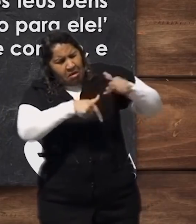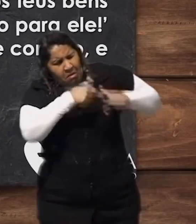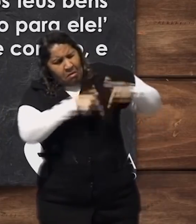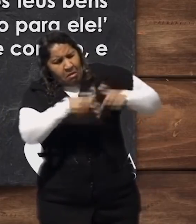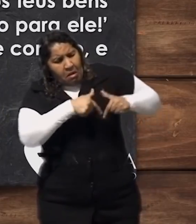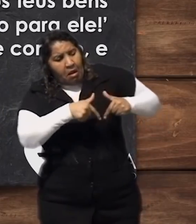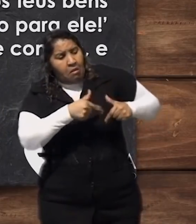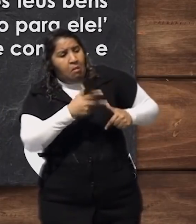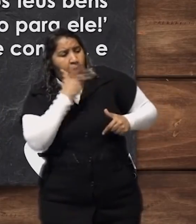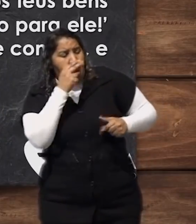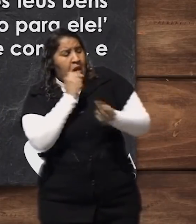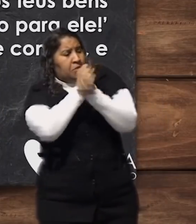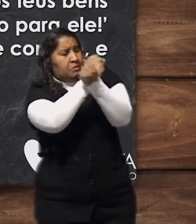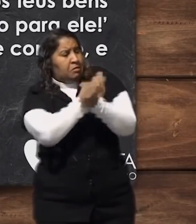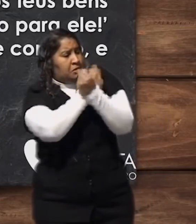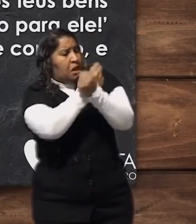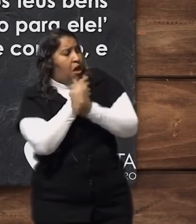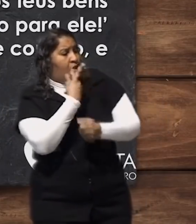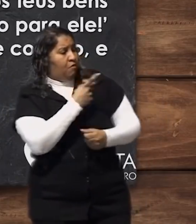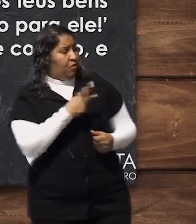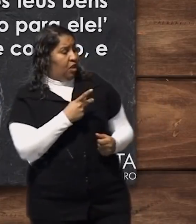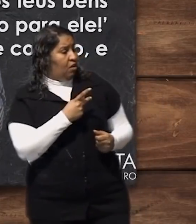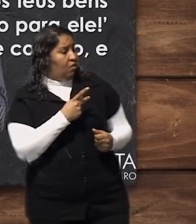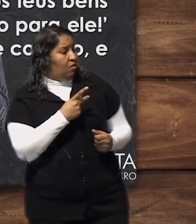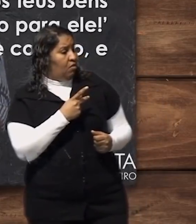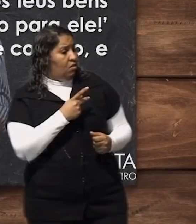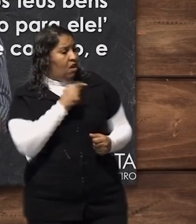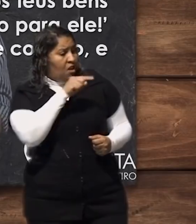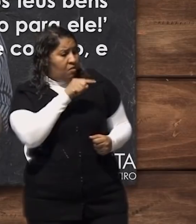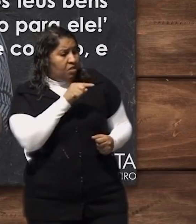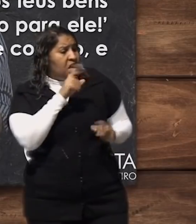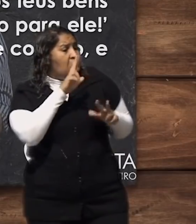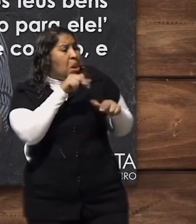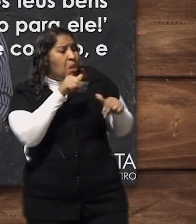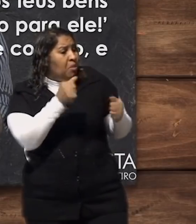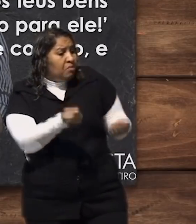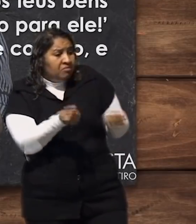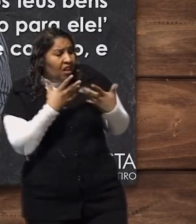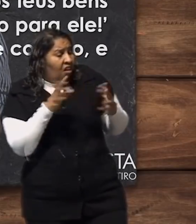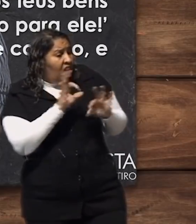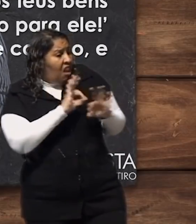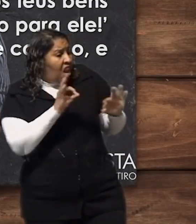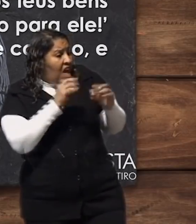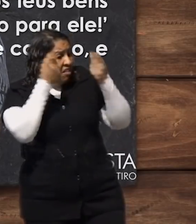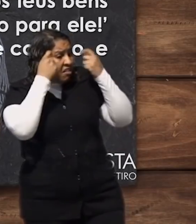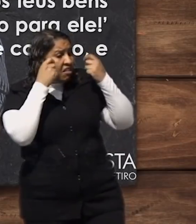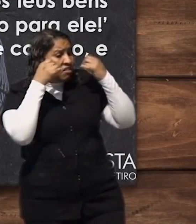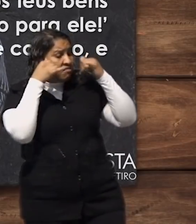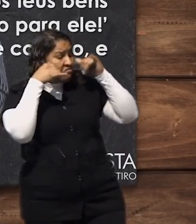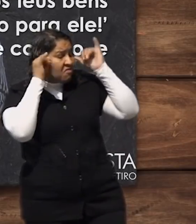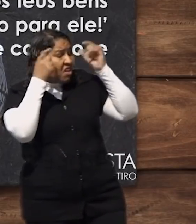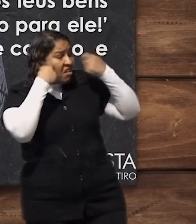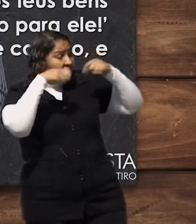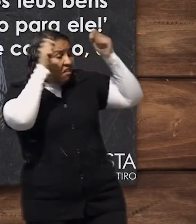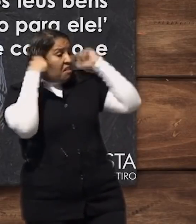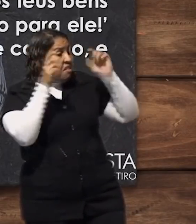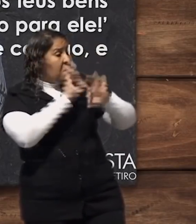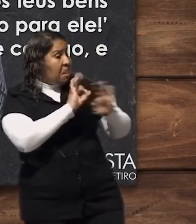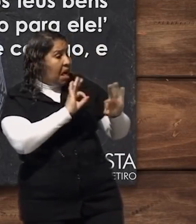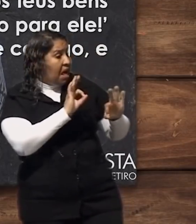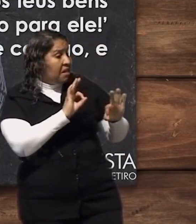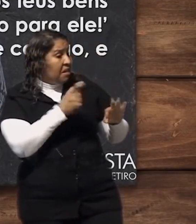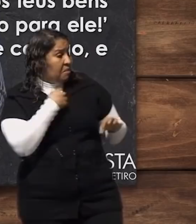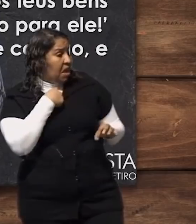Mas tu nunca me deste um cabrito para festejar com os meus amigos mas quando volta para casa e se seu filho que esbanjou